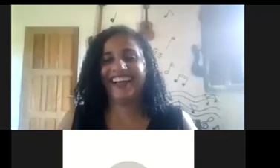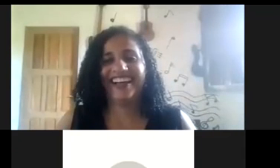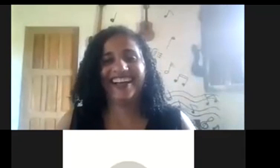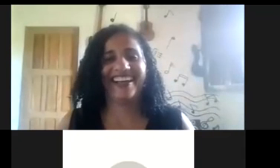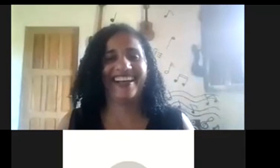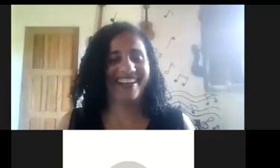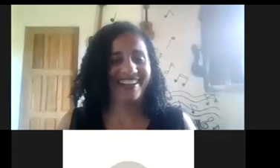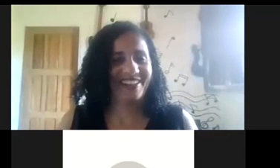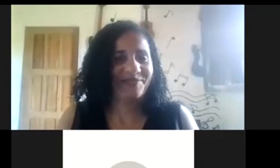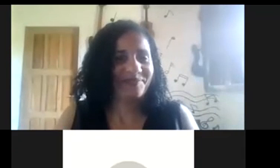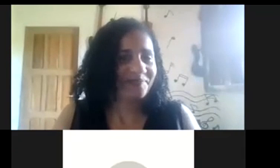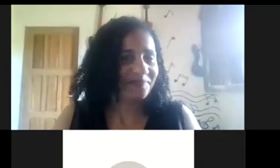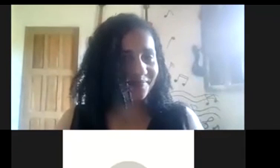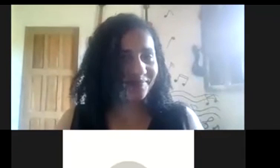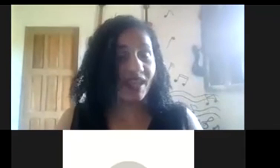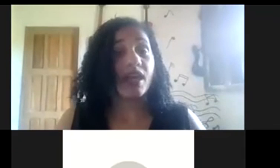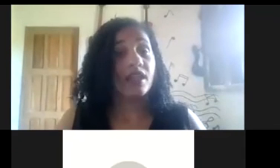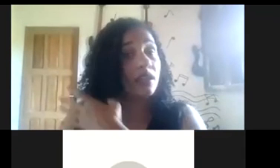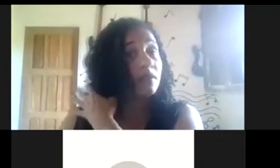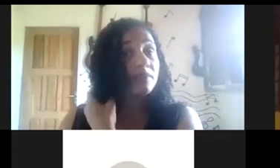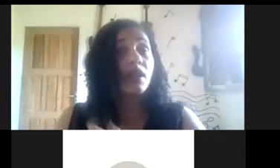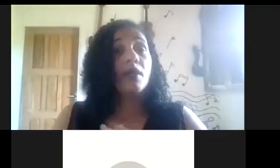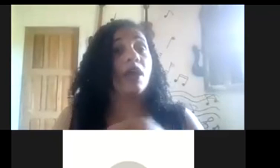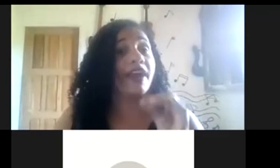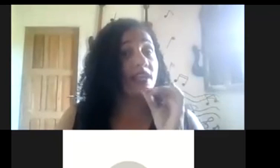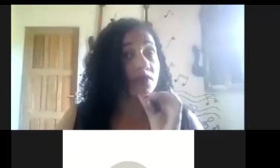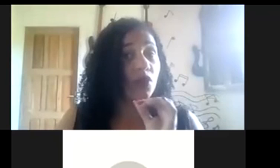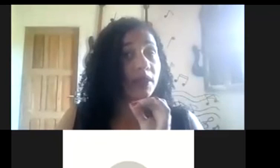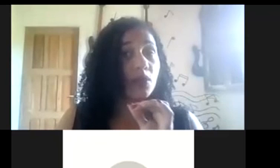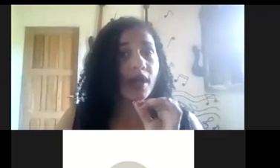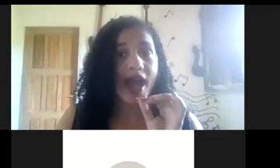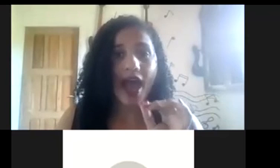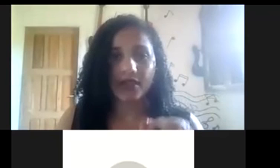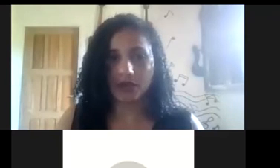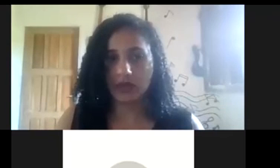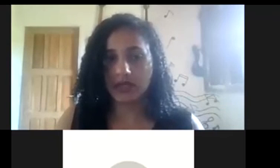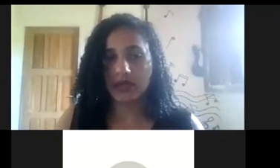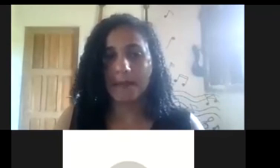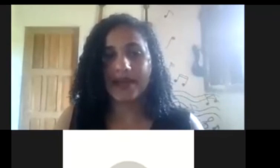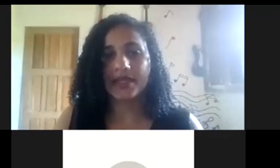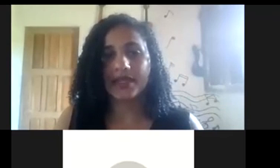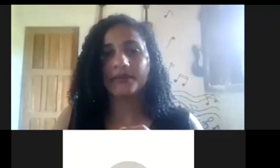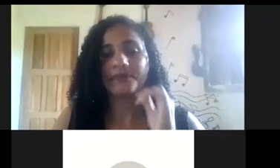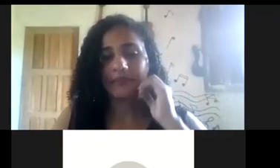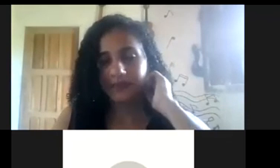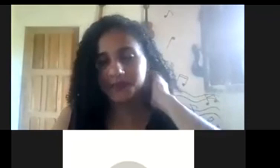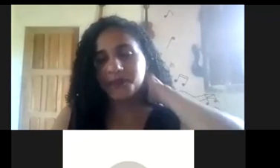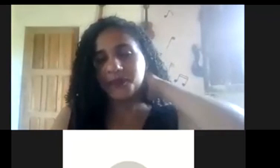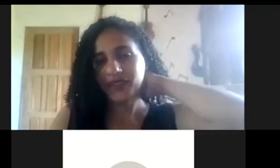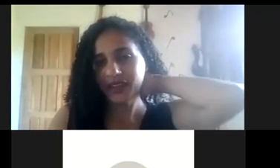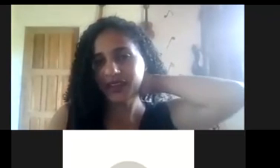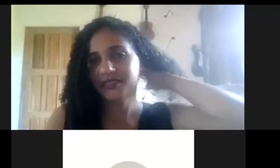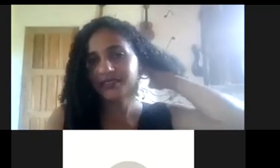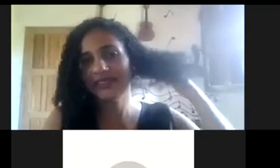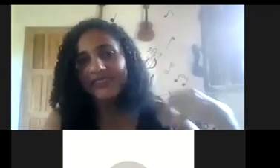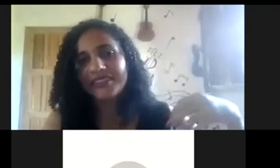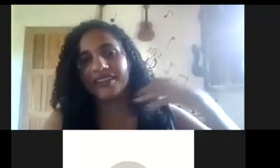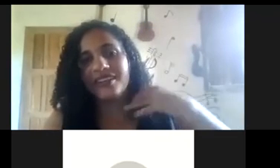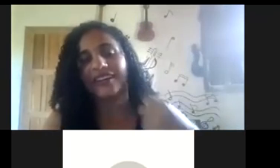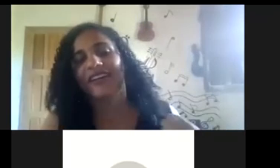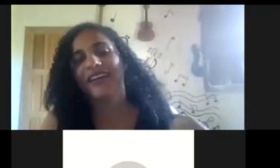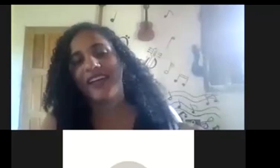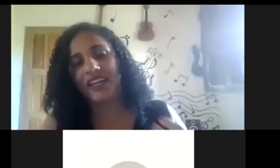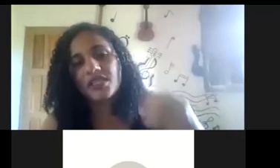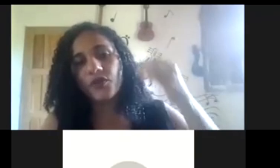Elas eram tão educadas, Rejane. Não, eles foram educados. Todo mundo querendo colaborar desde a primeira